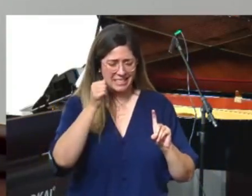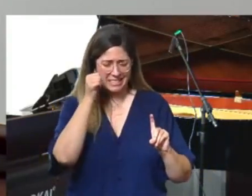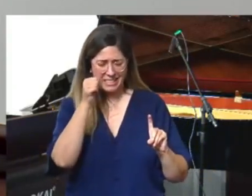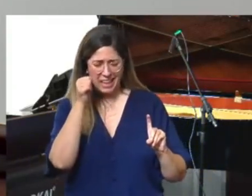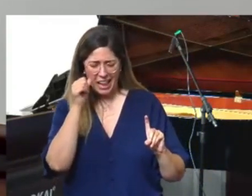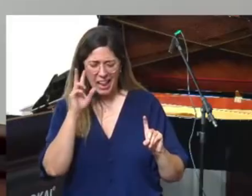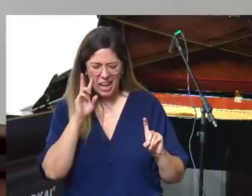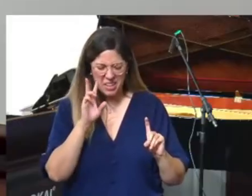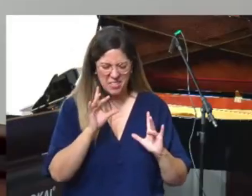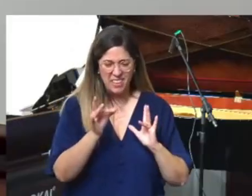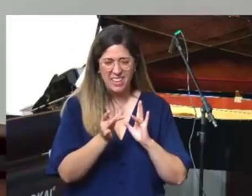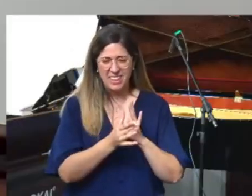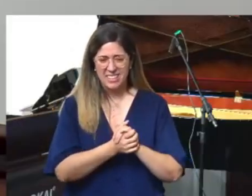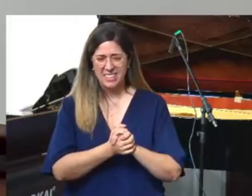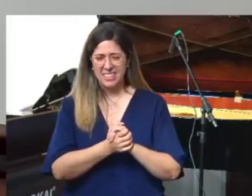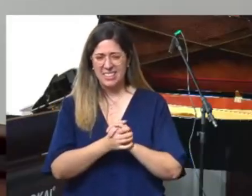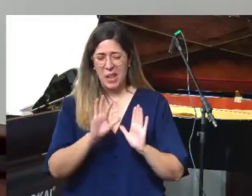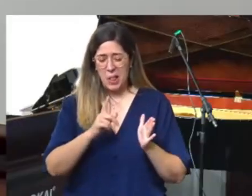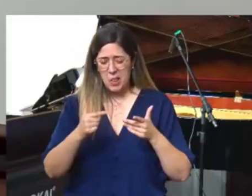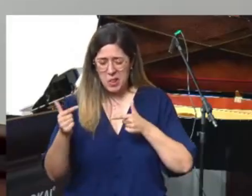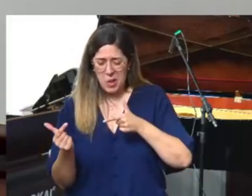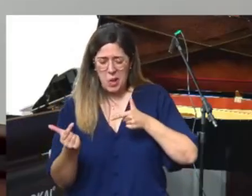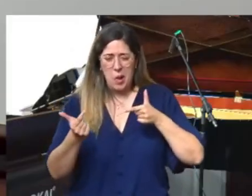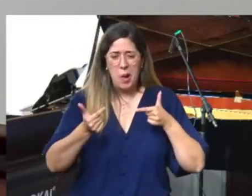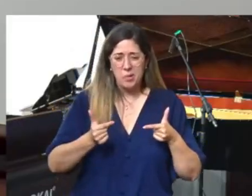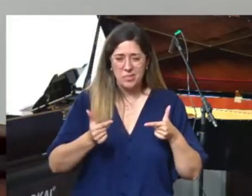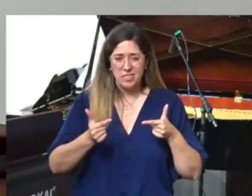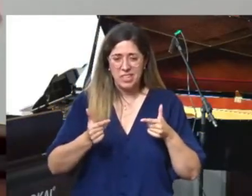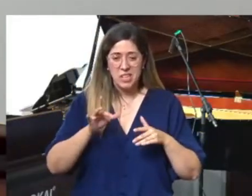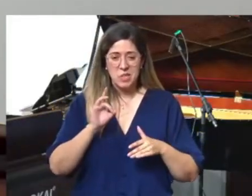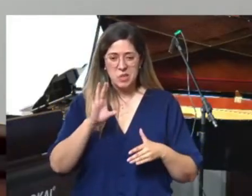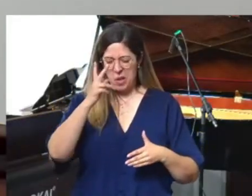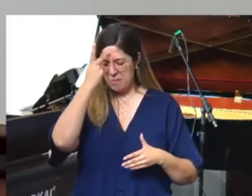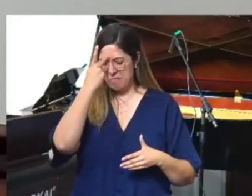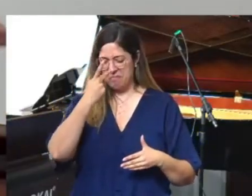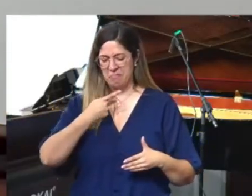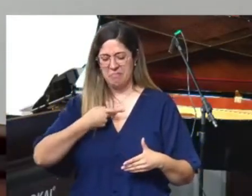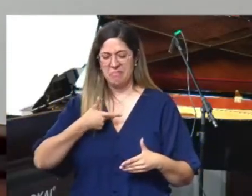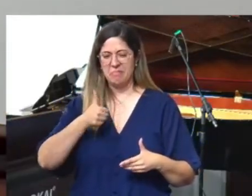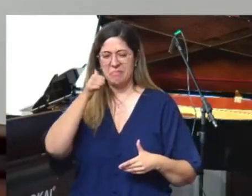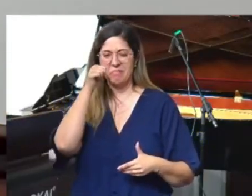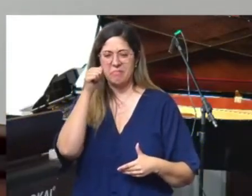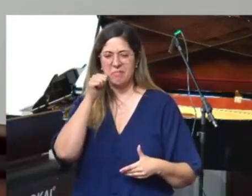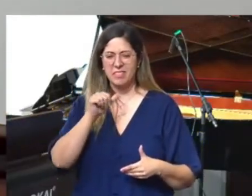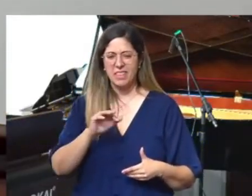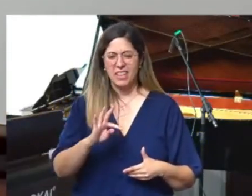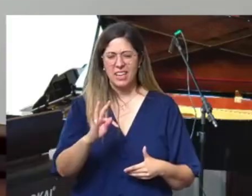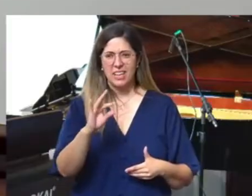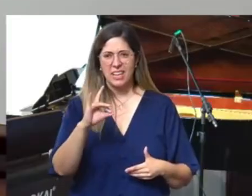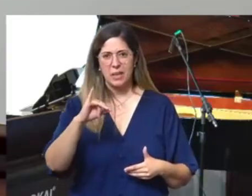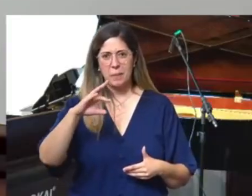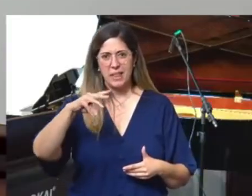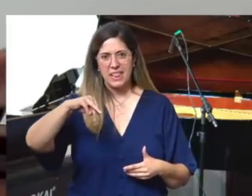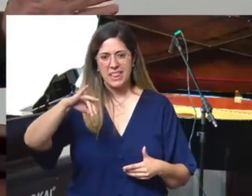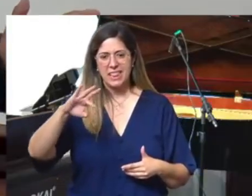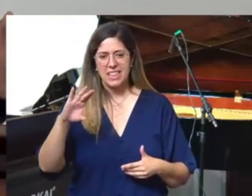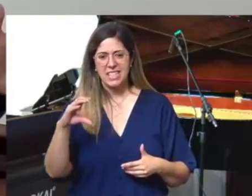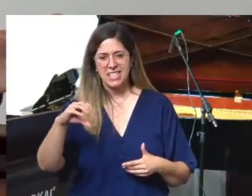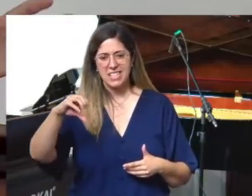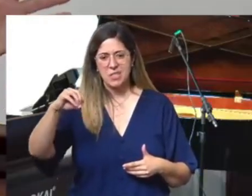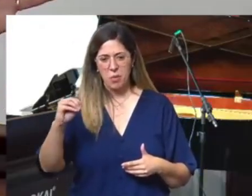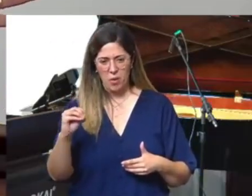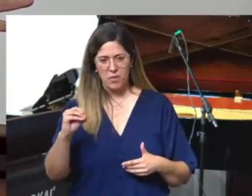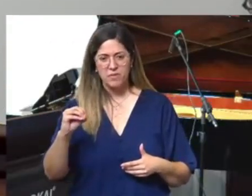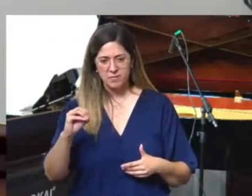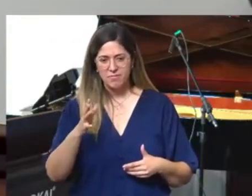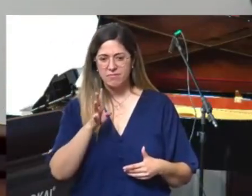é o feminismo, que prega um empoderamento das mulheres, ou a superioridade das mulheres, quando a